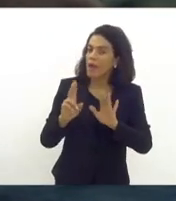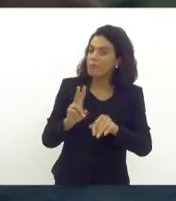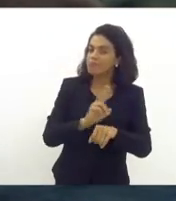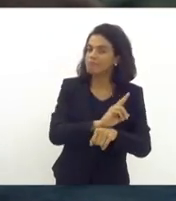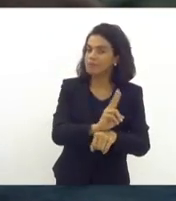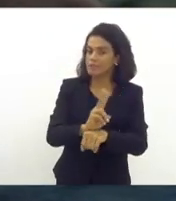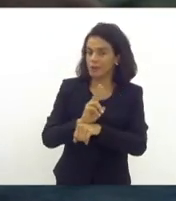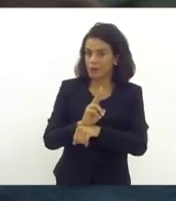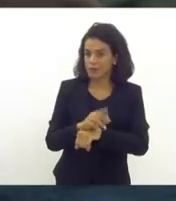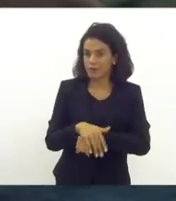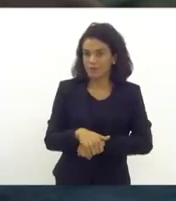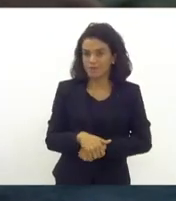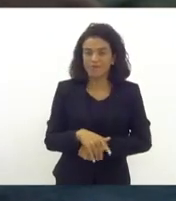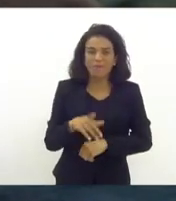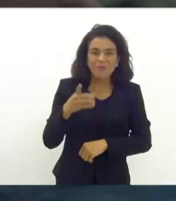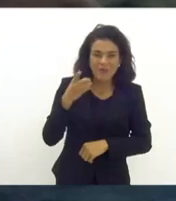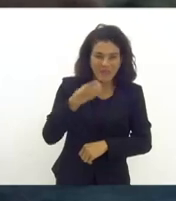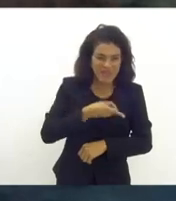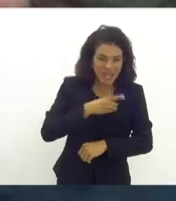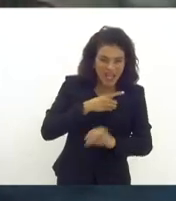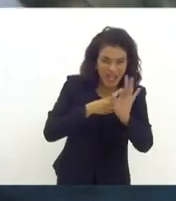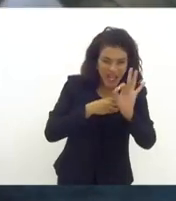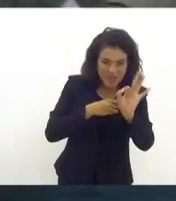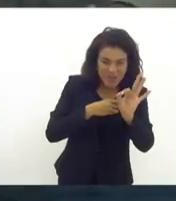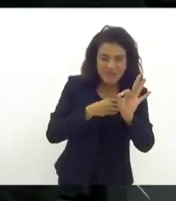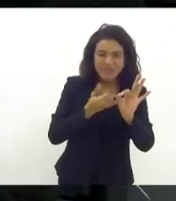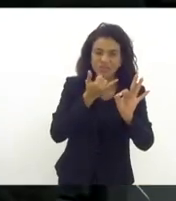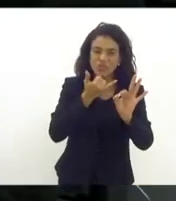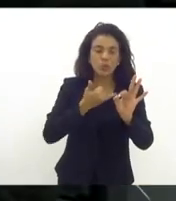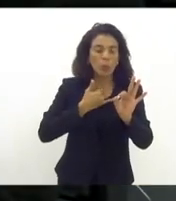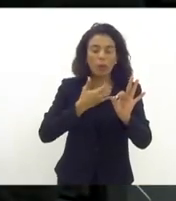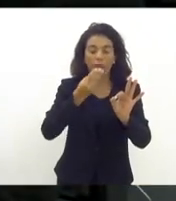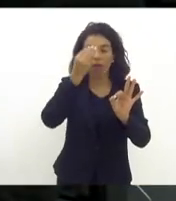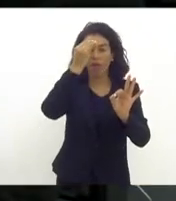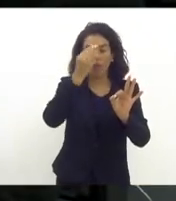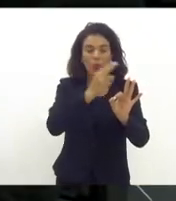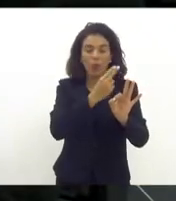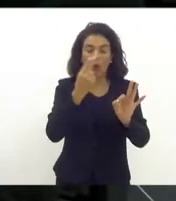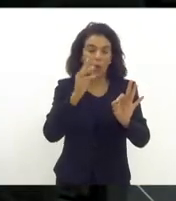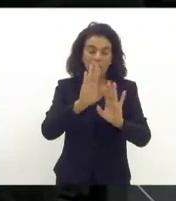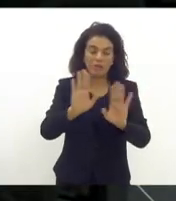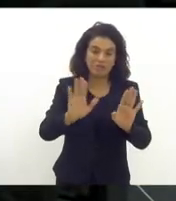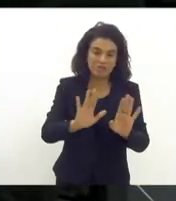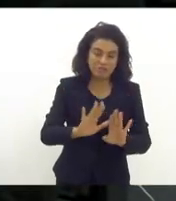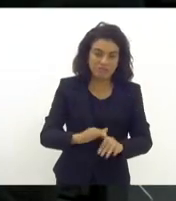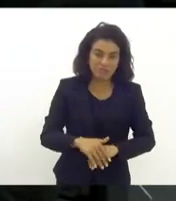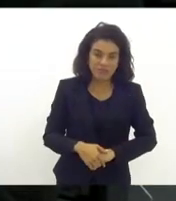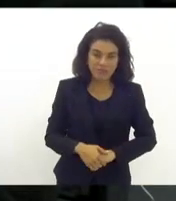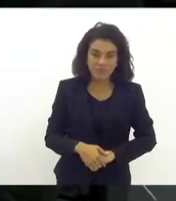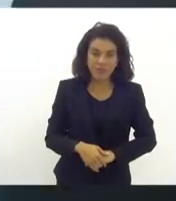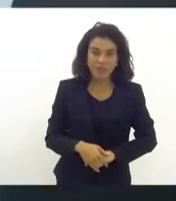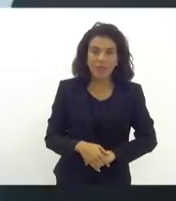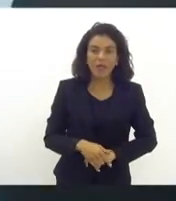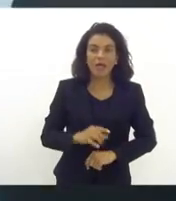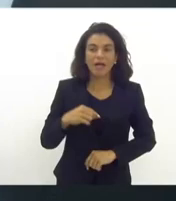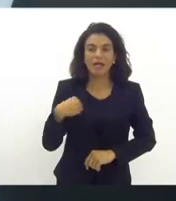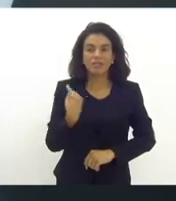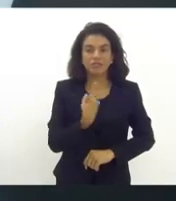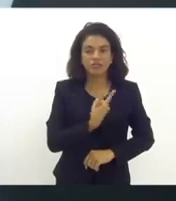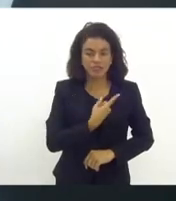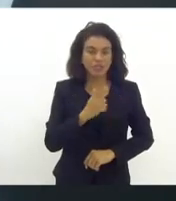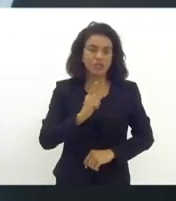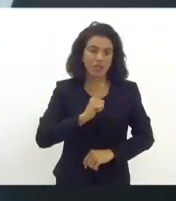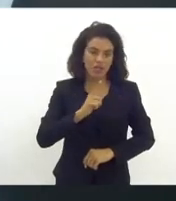é delegado né Desculpa eu não guardei a gente teve numa